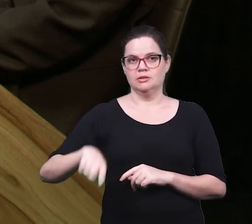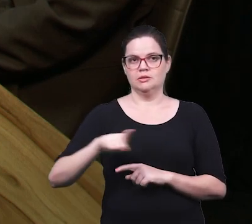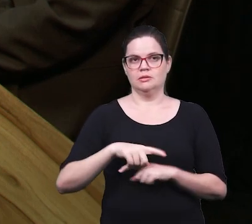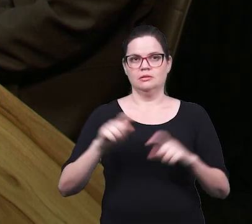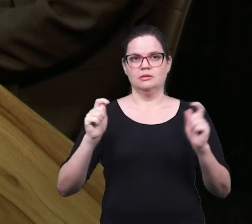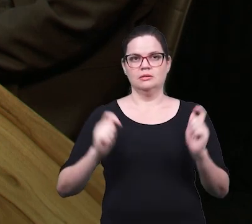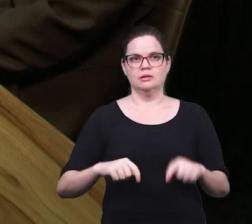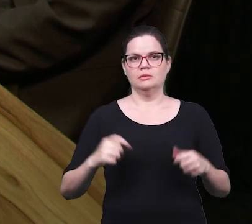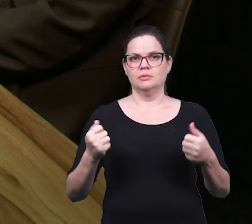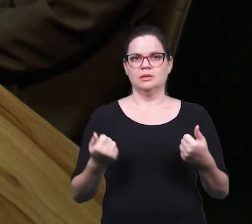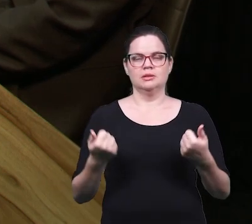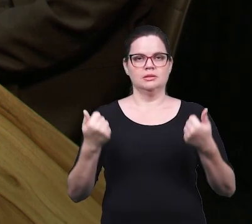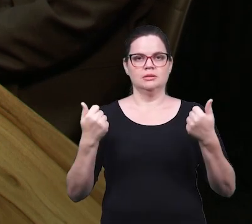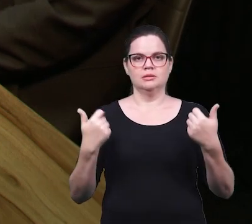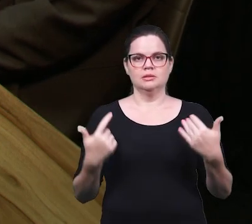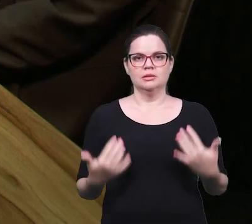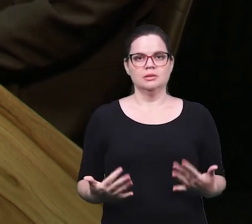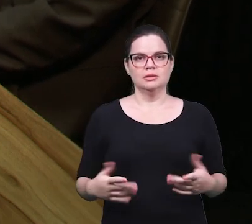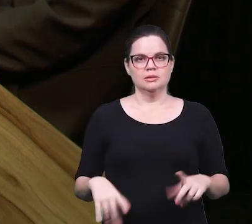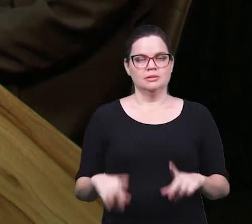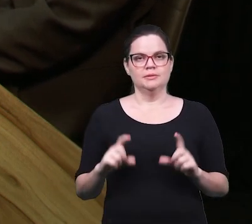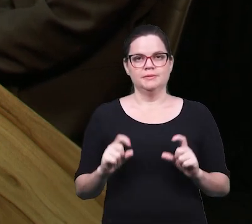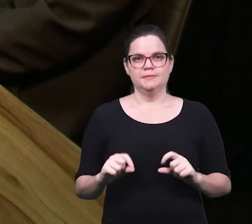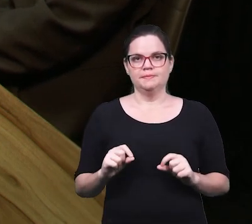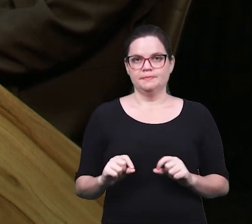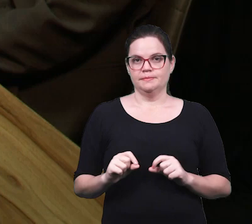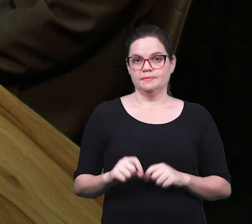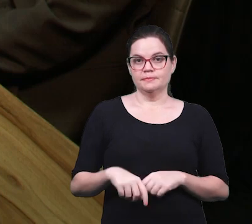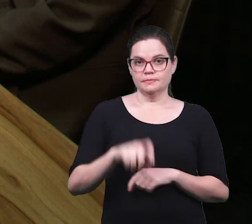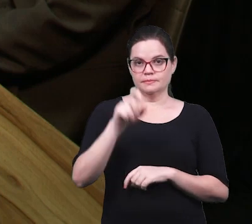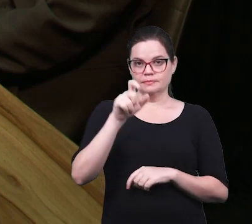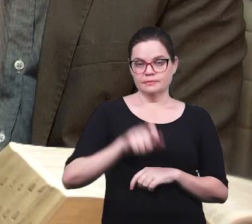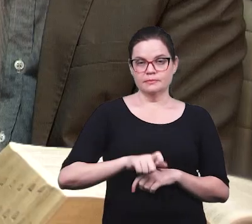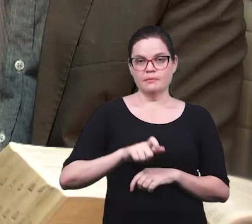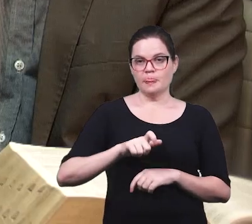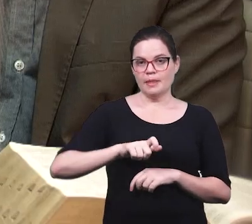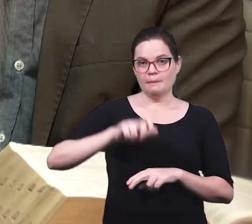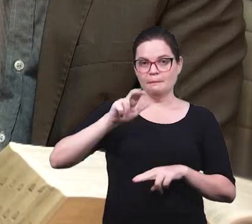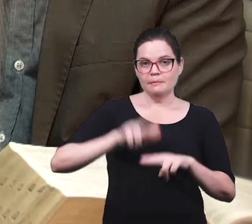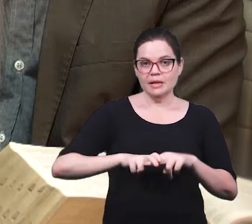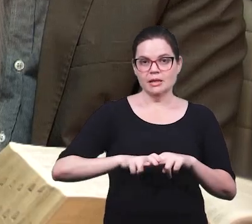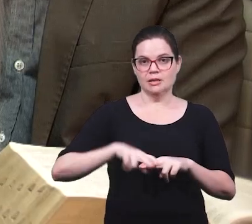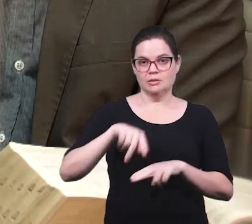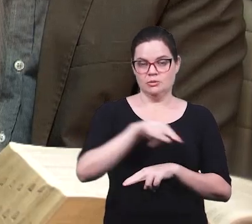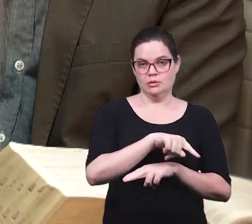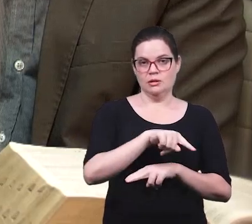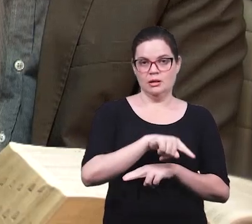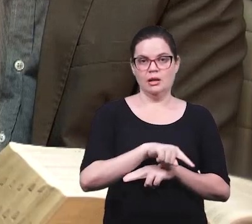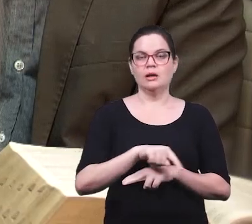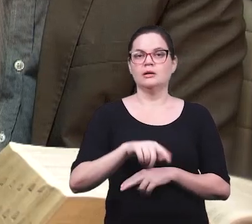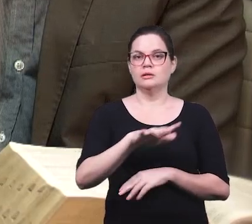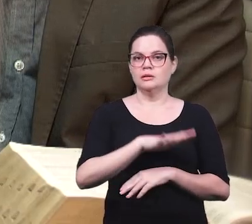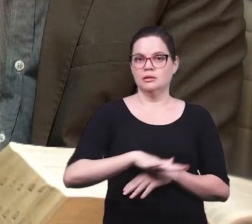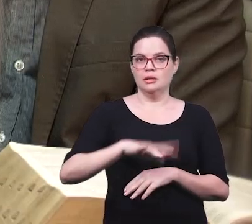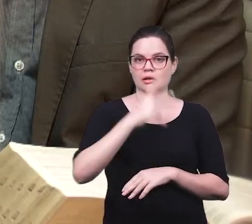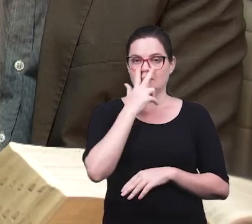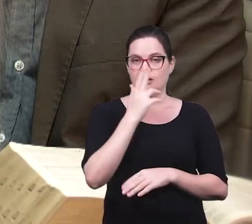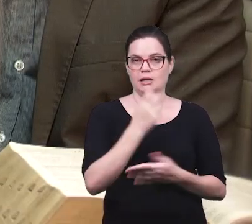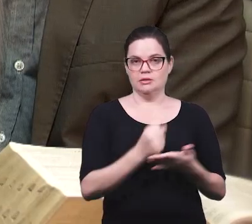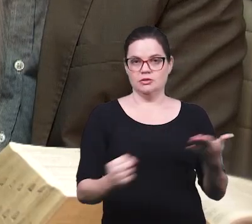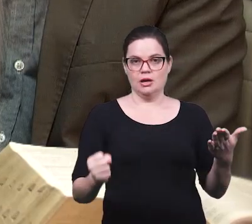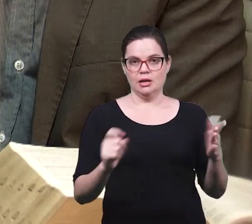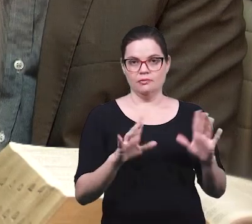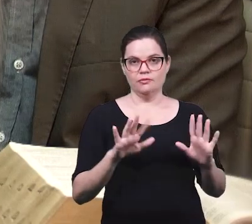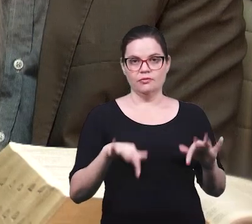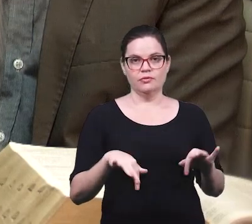pode começar, vamos colocar o seguinte, a prisão para José e a prisão dentro daquele cenário não era um fim para